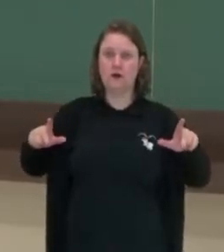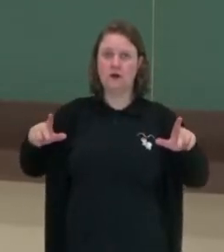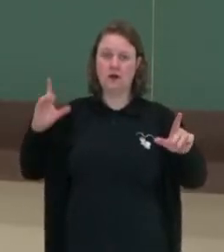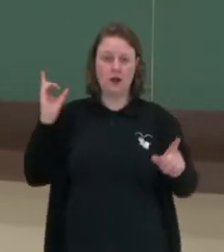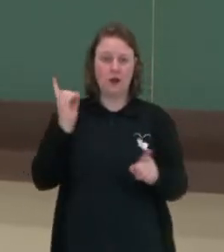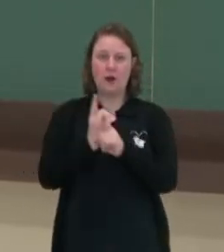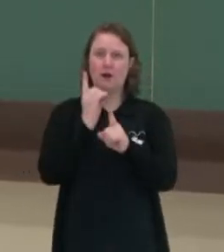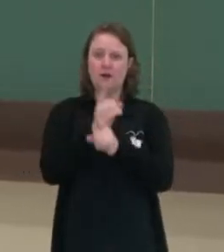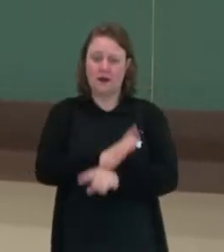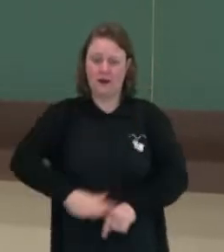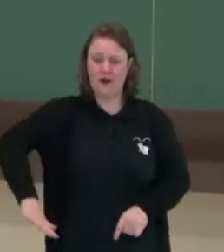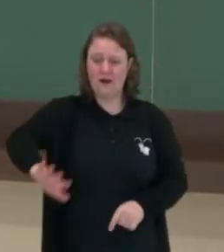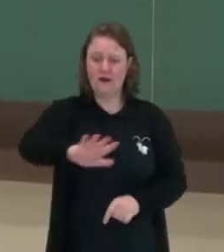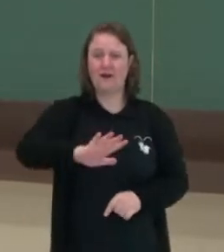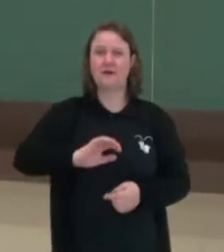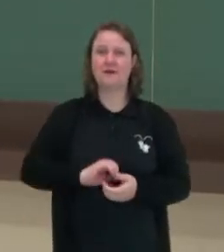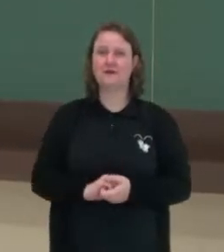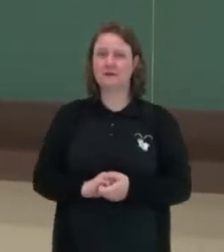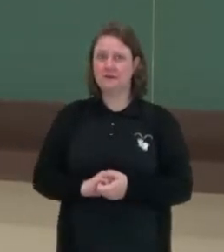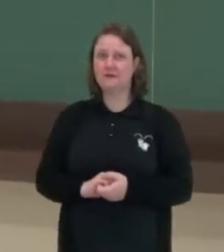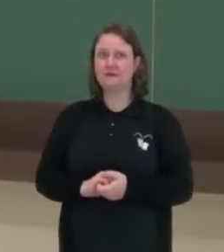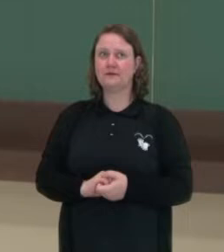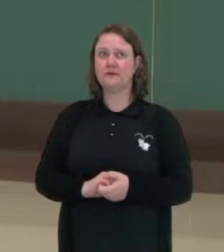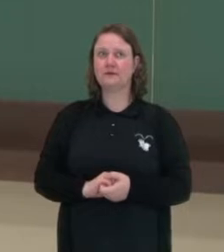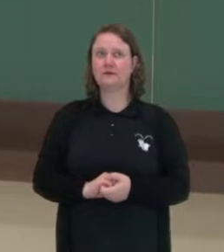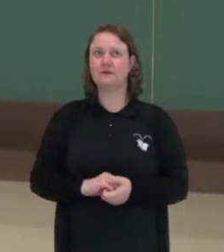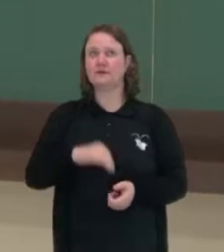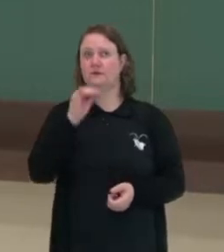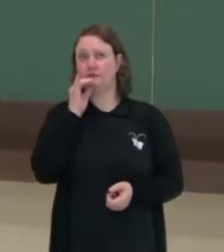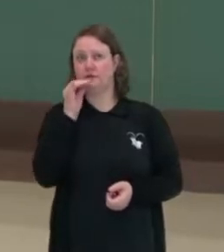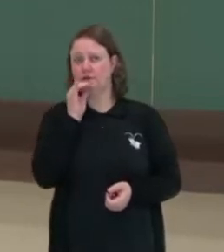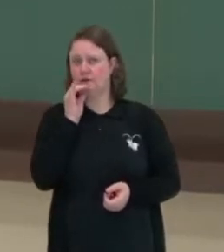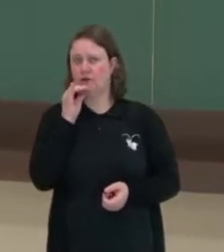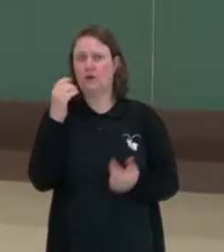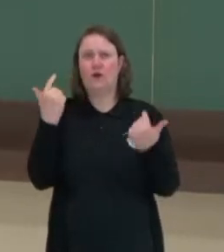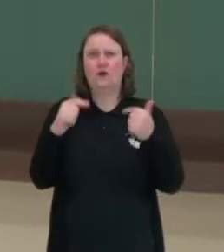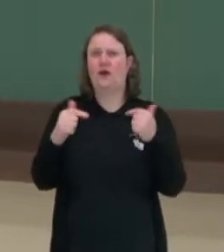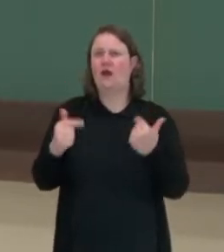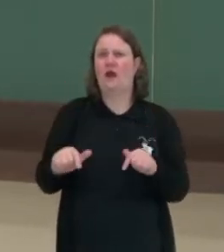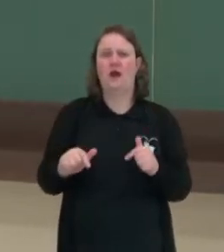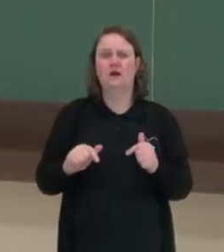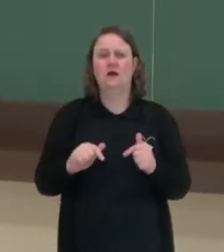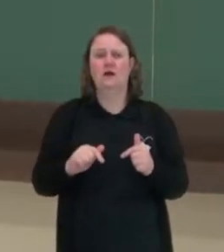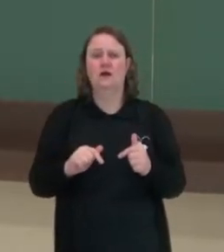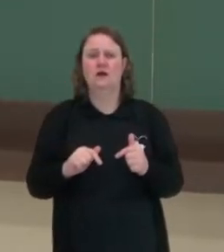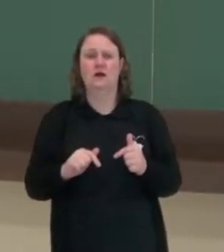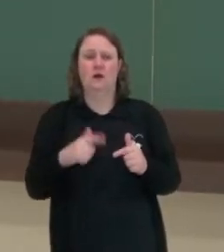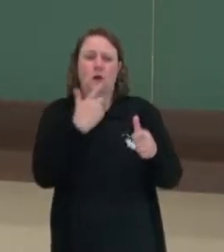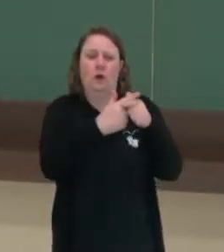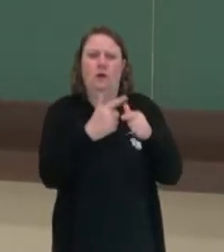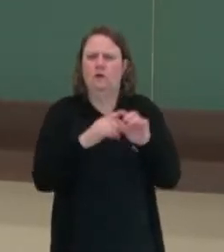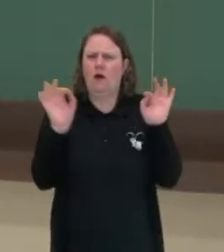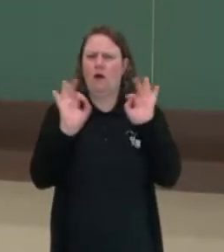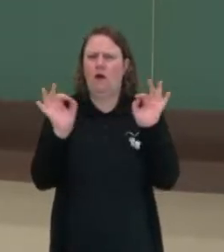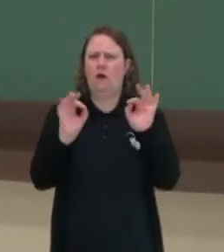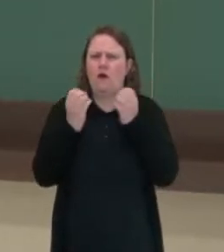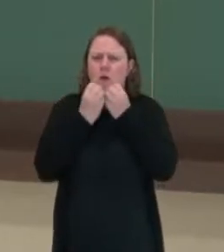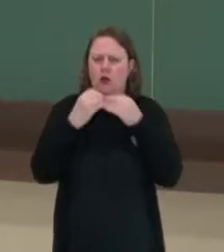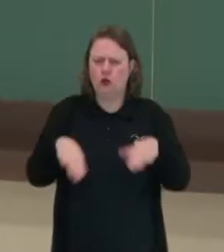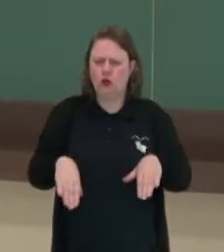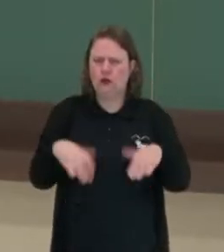há nada que como que eu posso dizer, que explore a natureza prejudicando ela. É os elementos